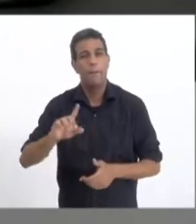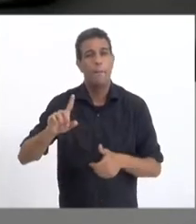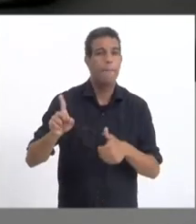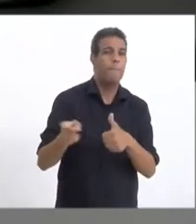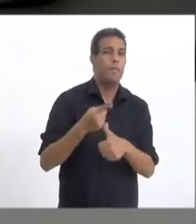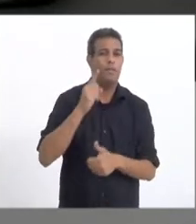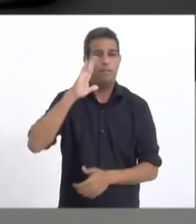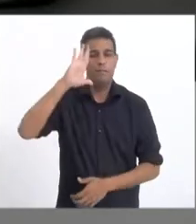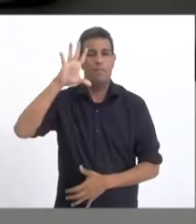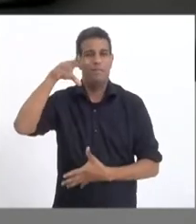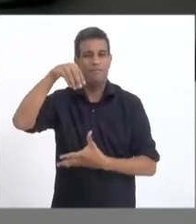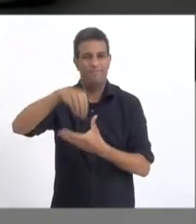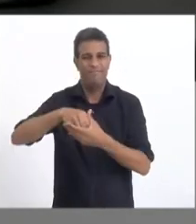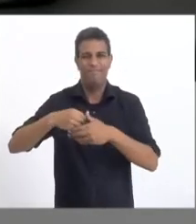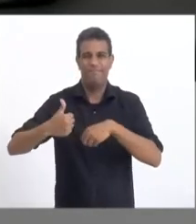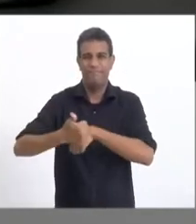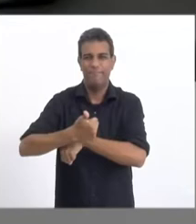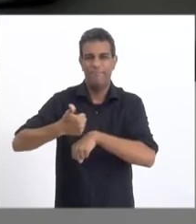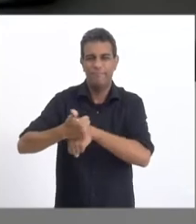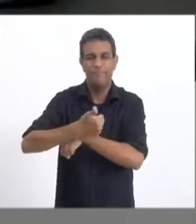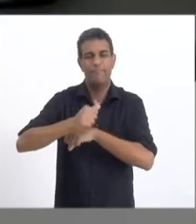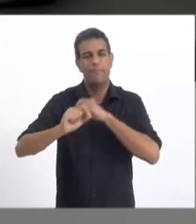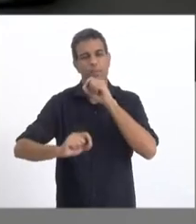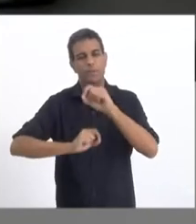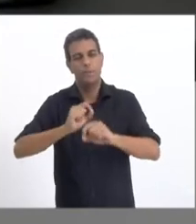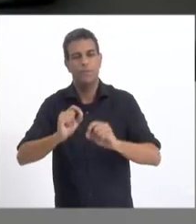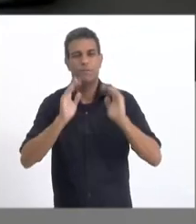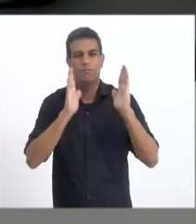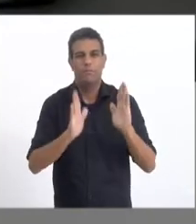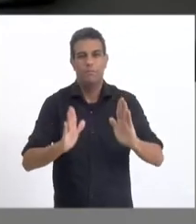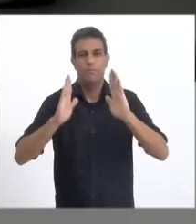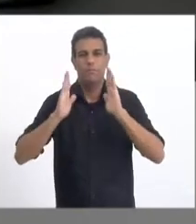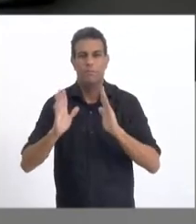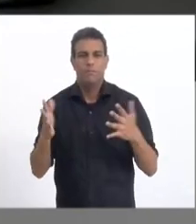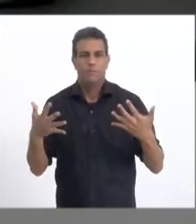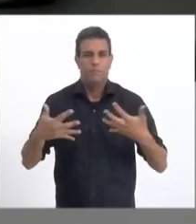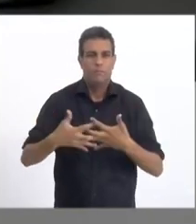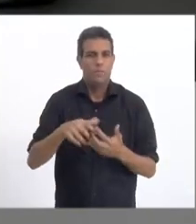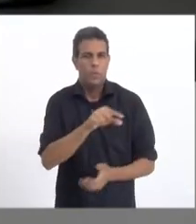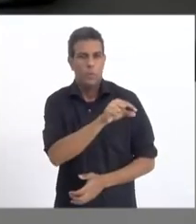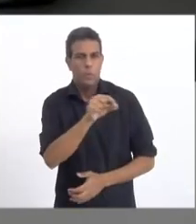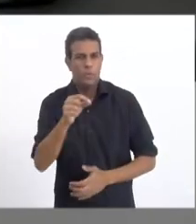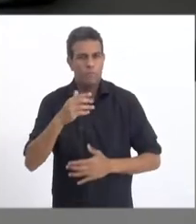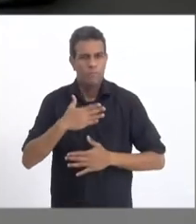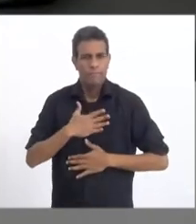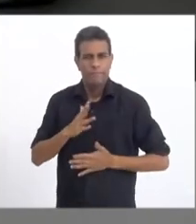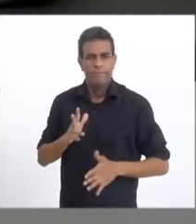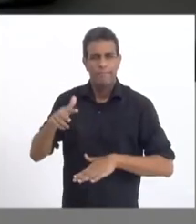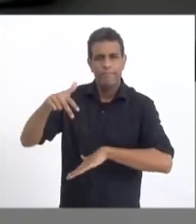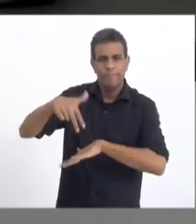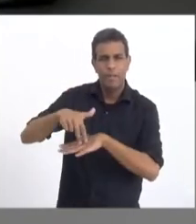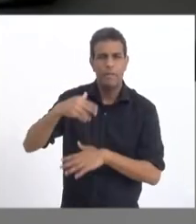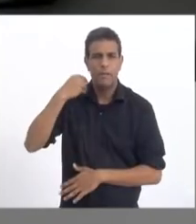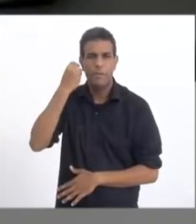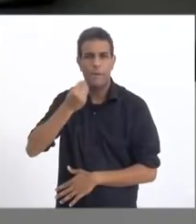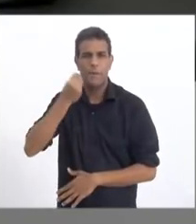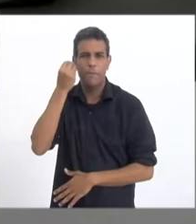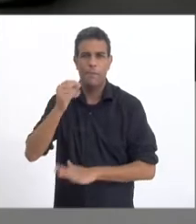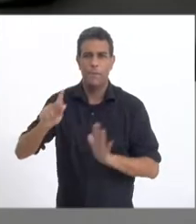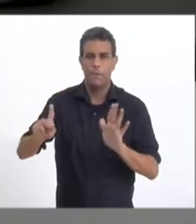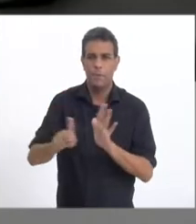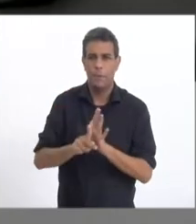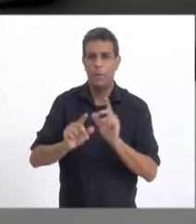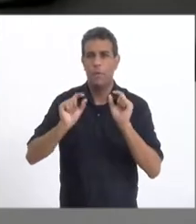principal território de atuação profissional. E o que eu gostaria de trazer em relação à experiência do município de